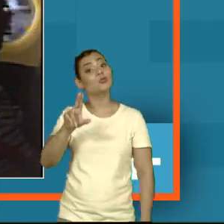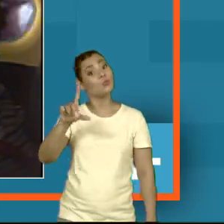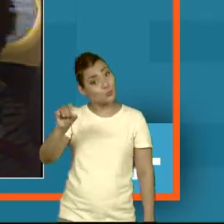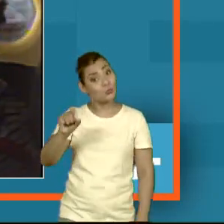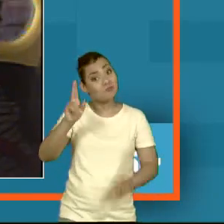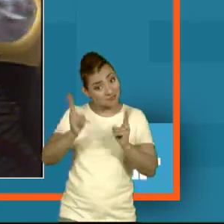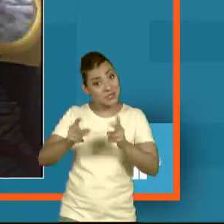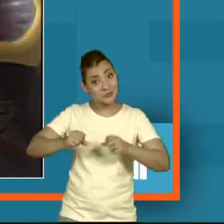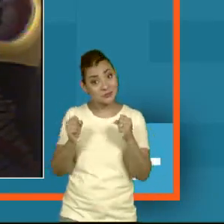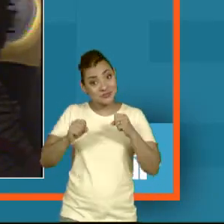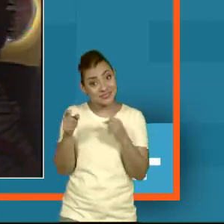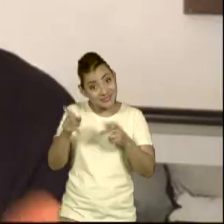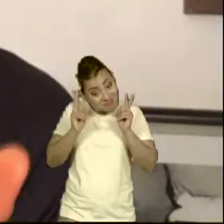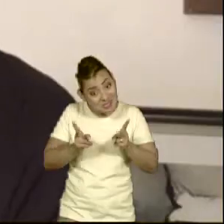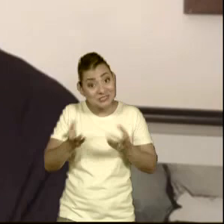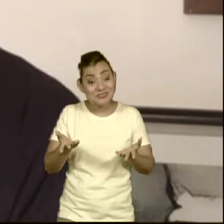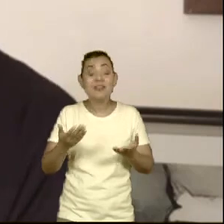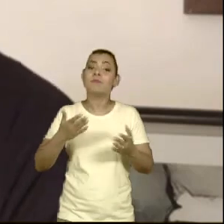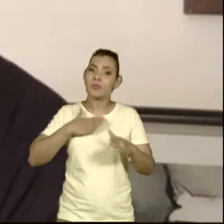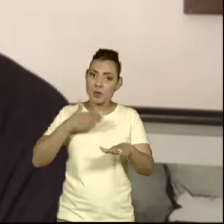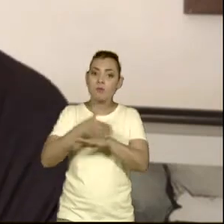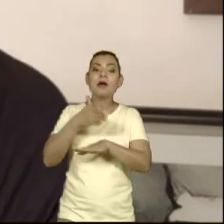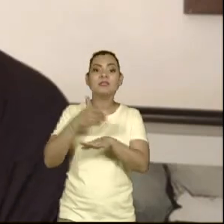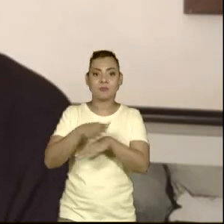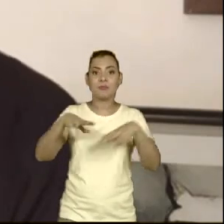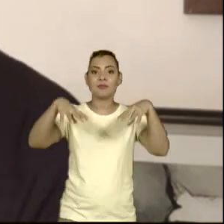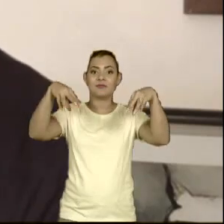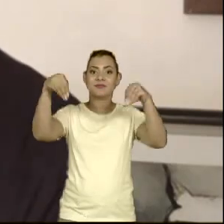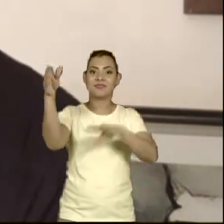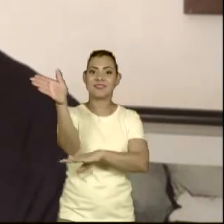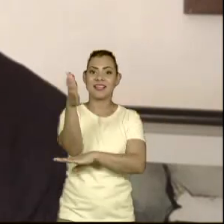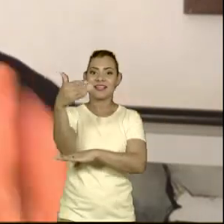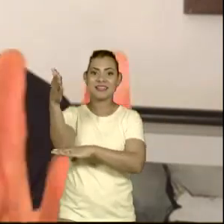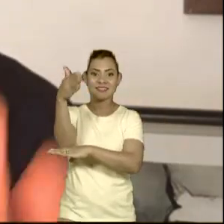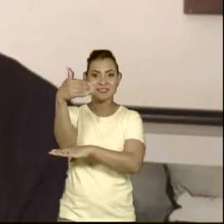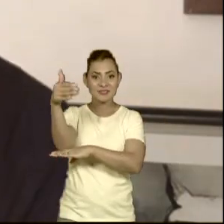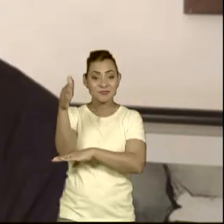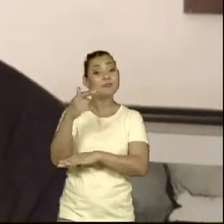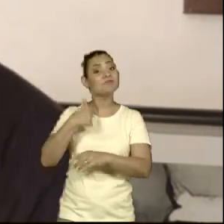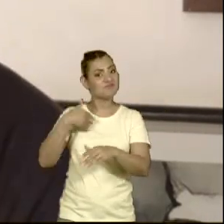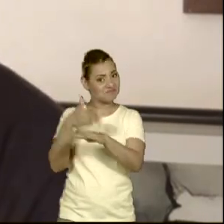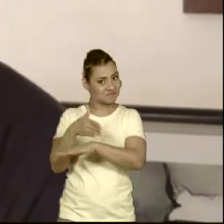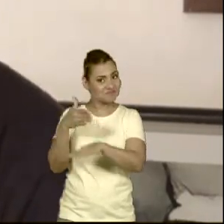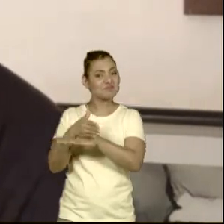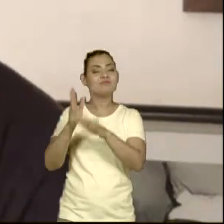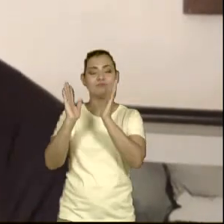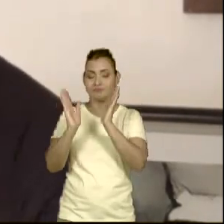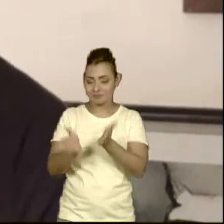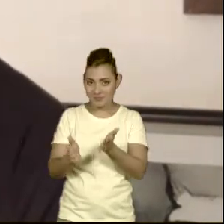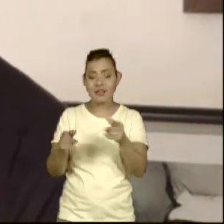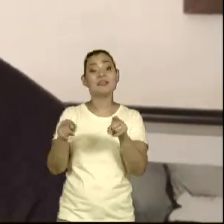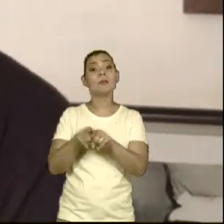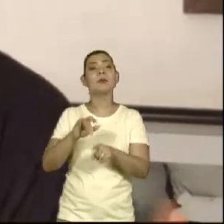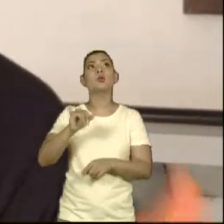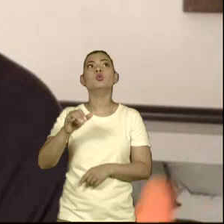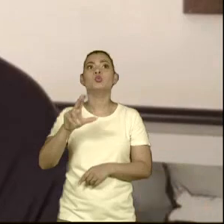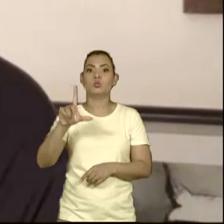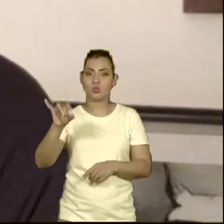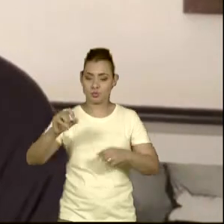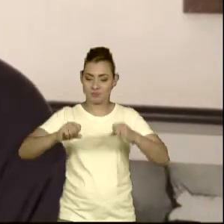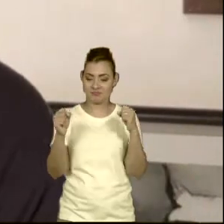o Júlio do Cocoricó. Eu participei do Rá-Tim-Bum, fiz quadros do Centro que Lá Vem História, além desse do Júlio, que foi